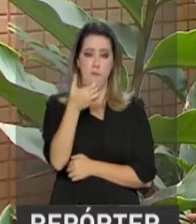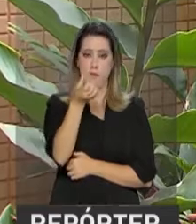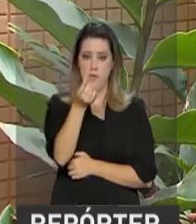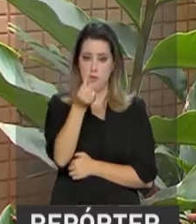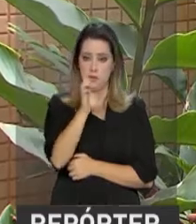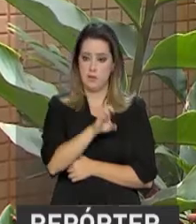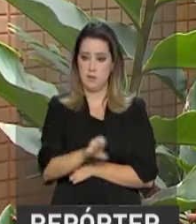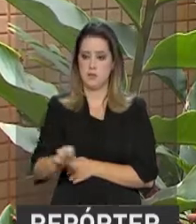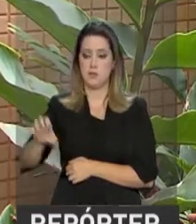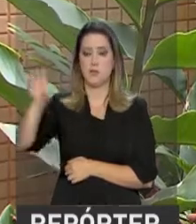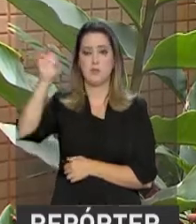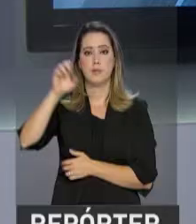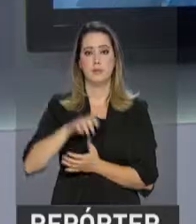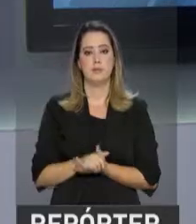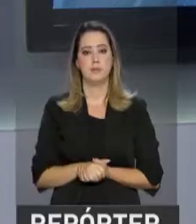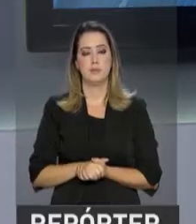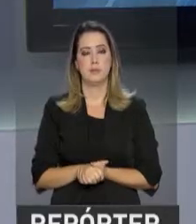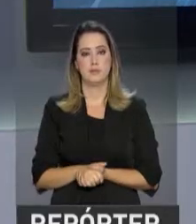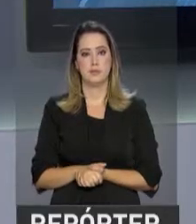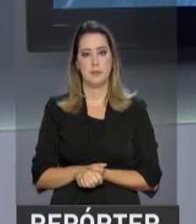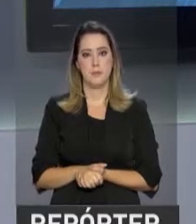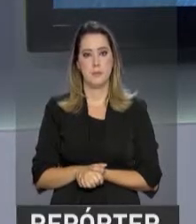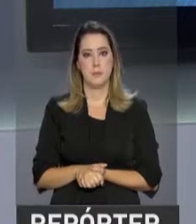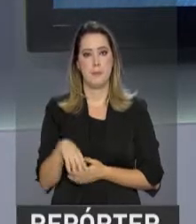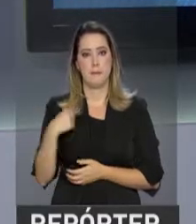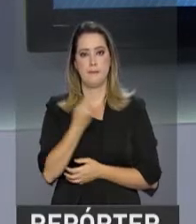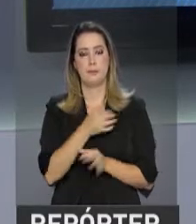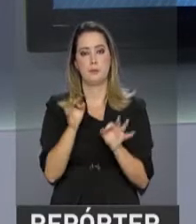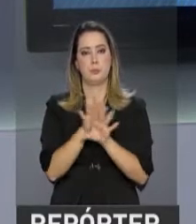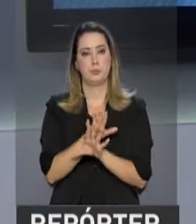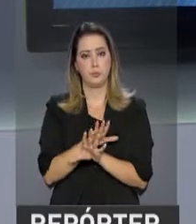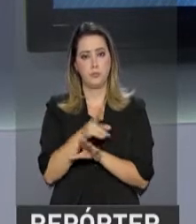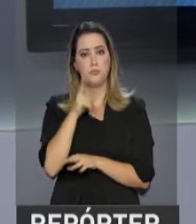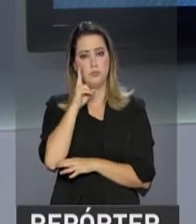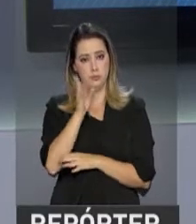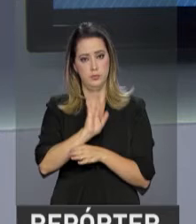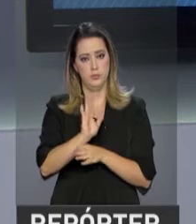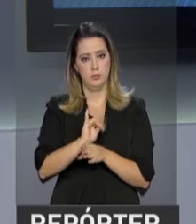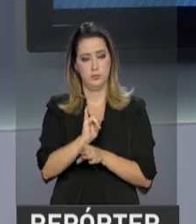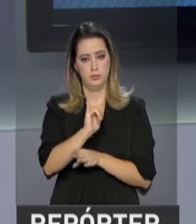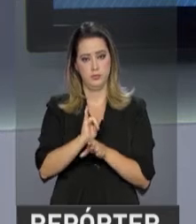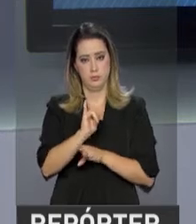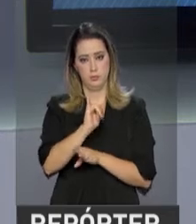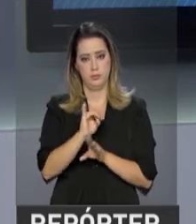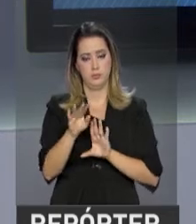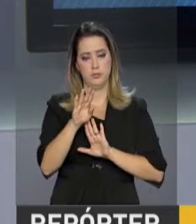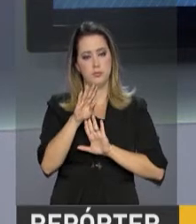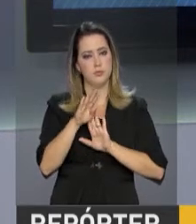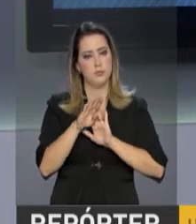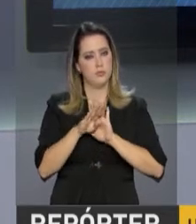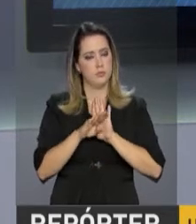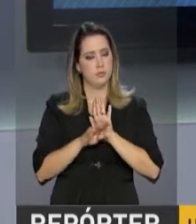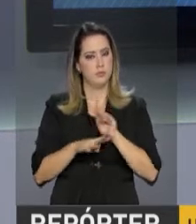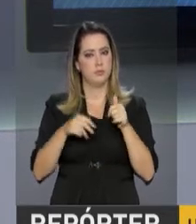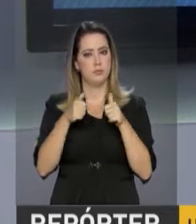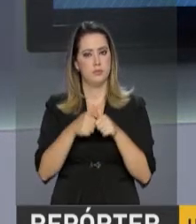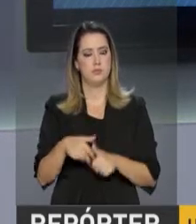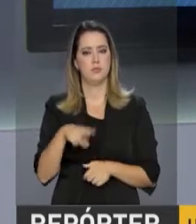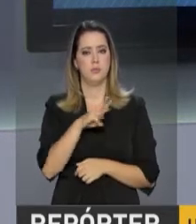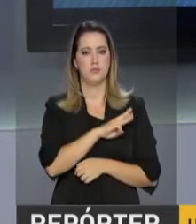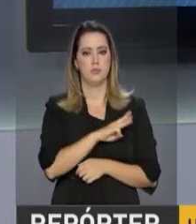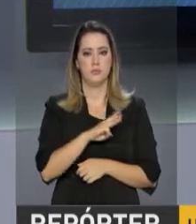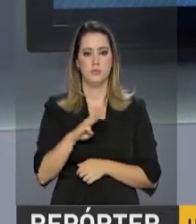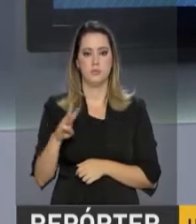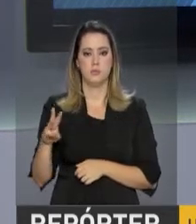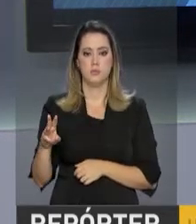conhecer todos os 26 estados nós ficamos por aqui você pode rever as reportagens no youtube e toda a nossa programação